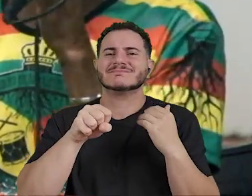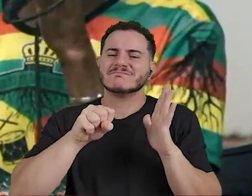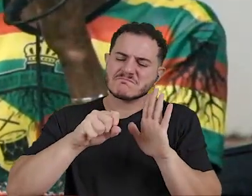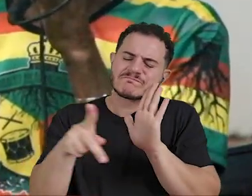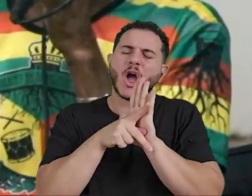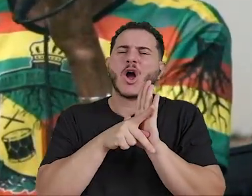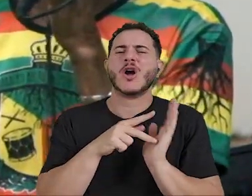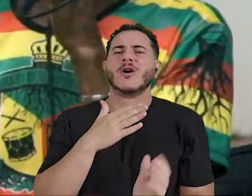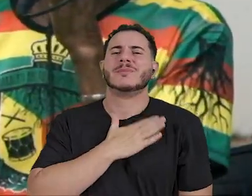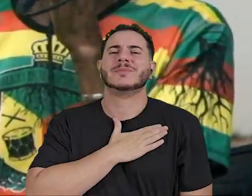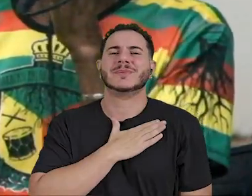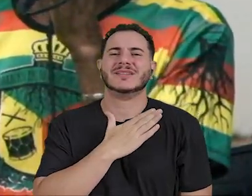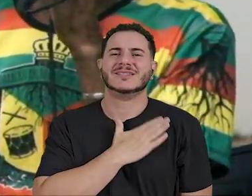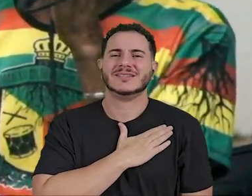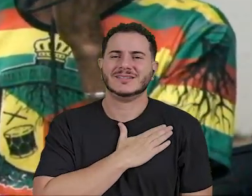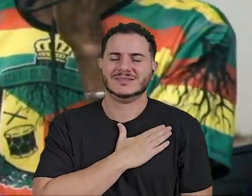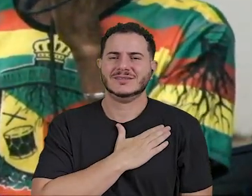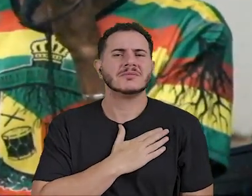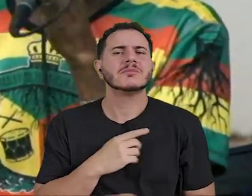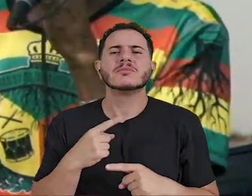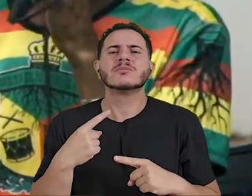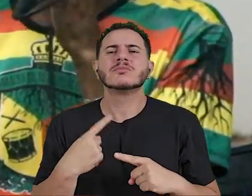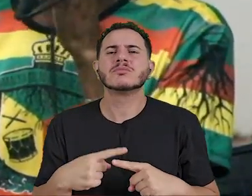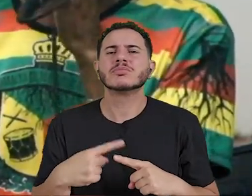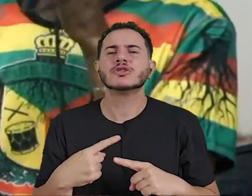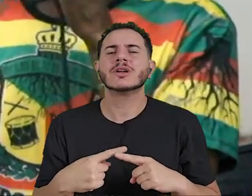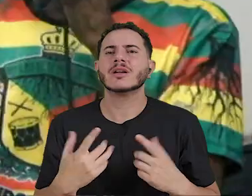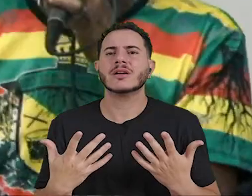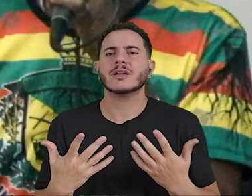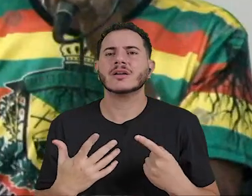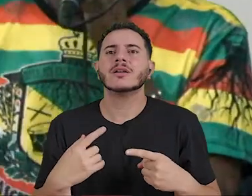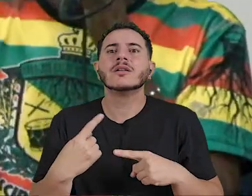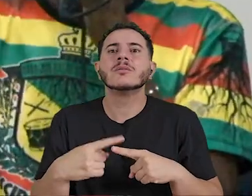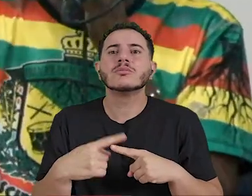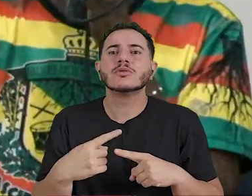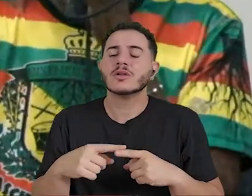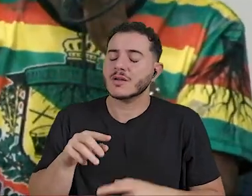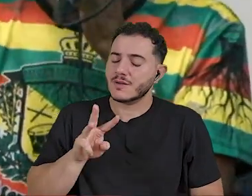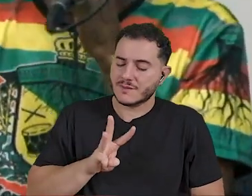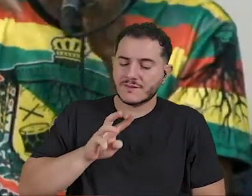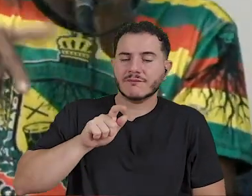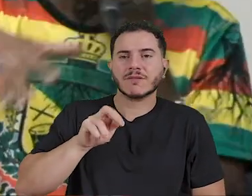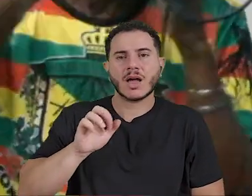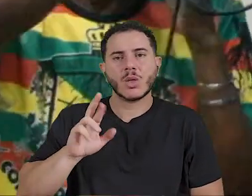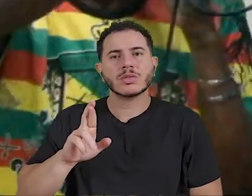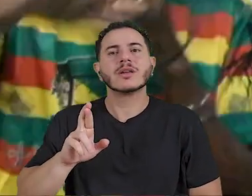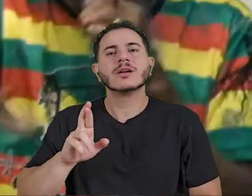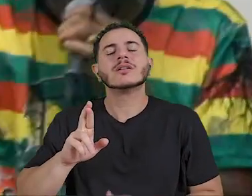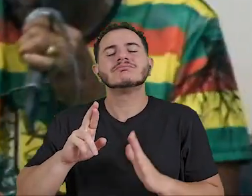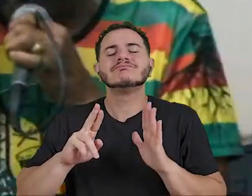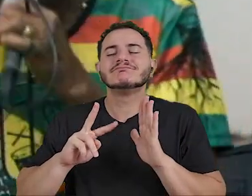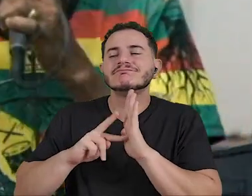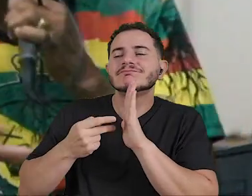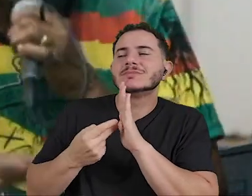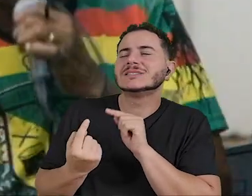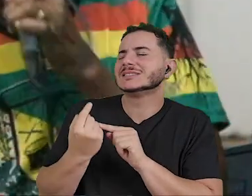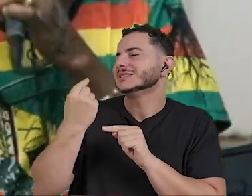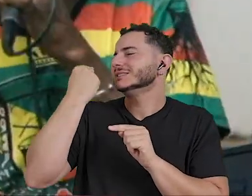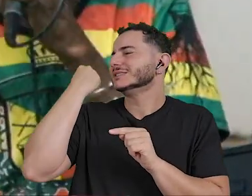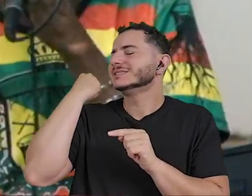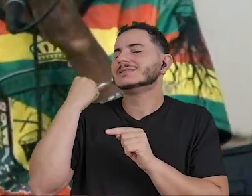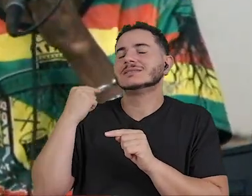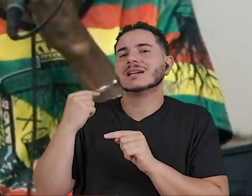Própria. Por quê? O Valdo tomava conta do Raízes, que era de criança,